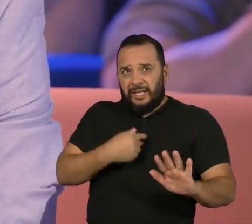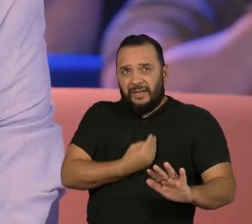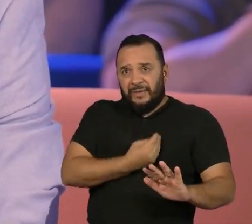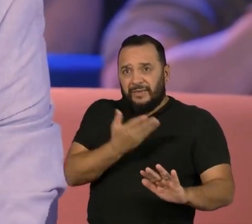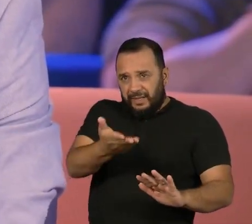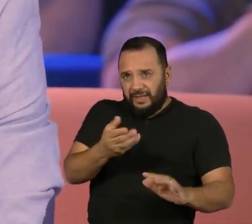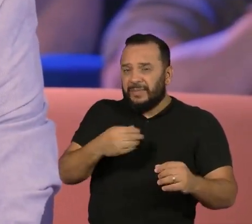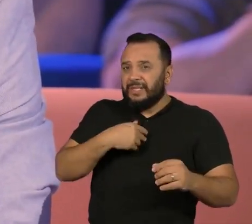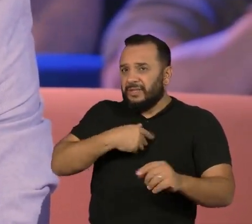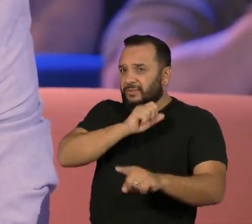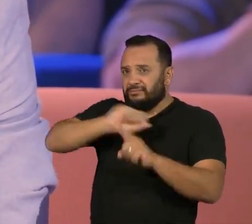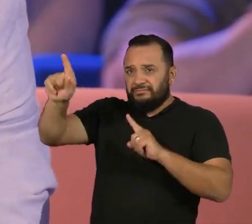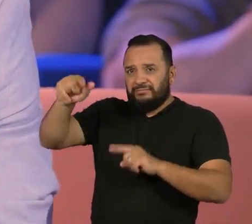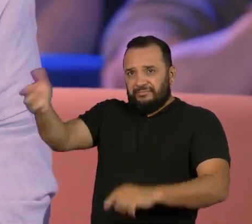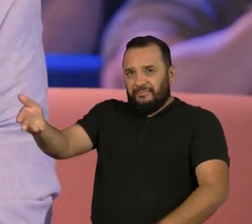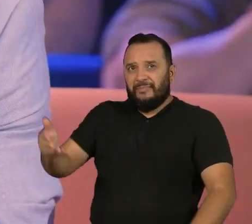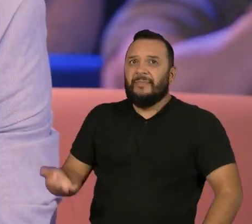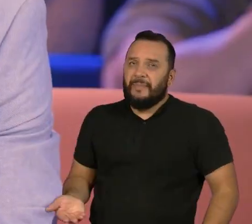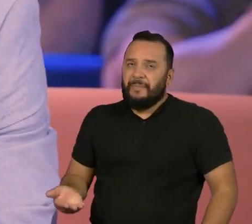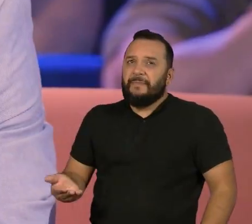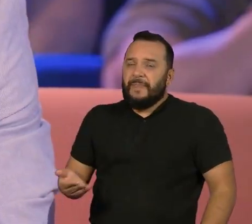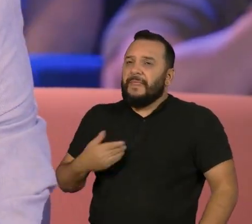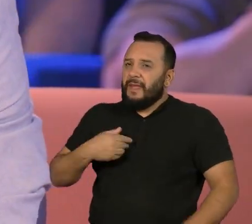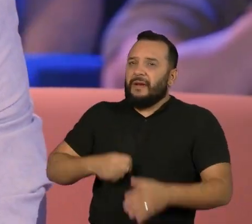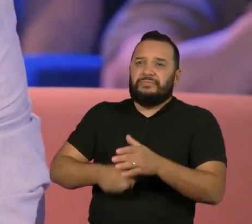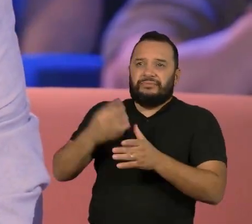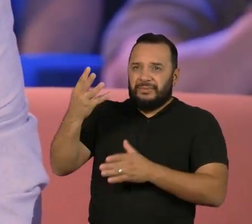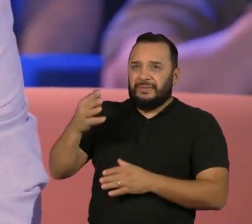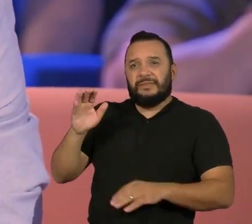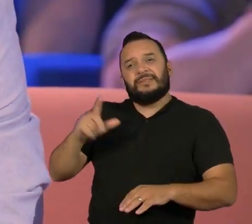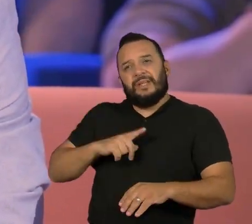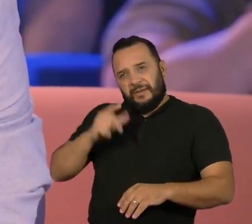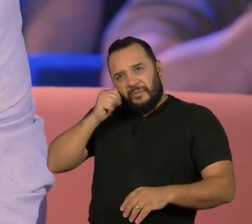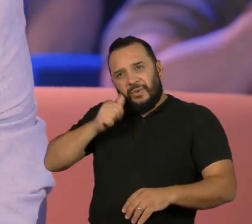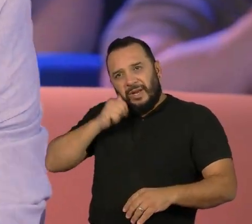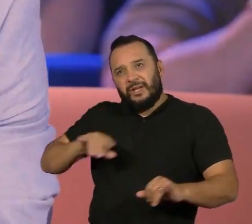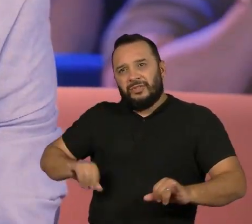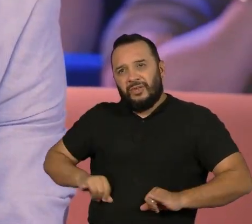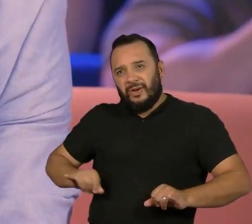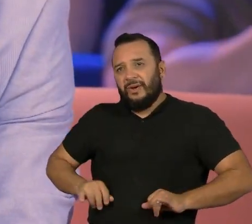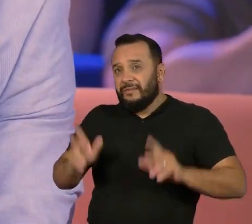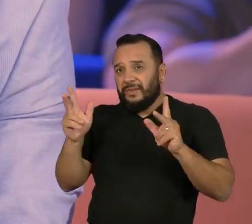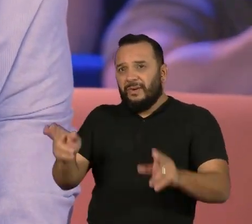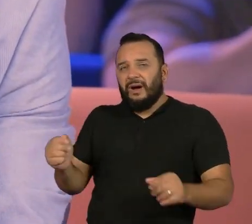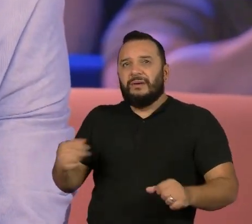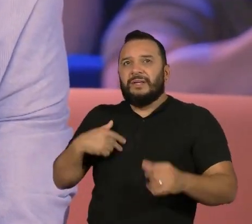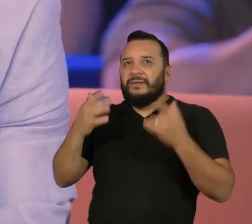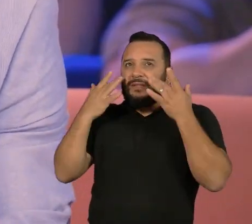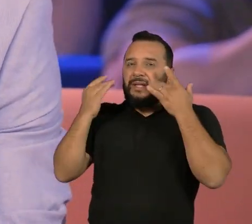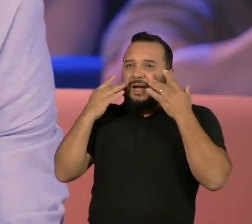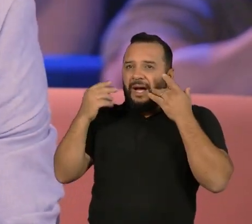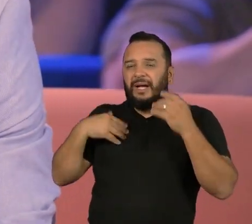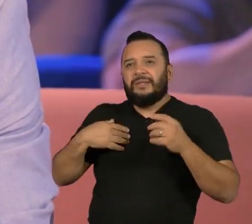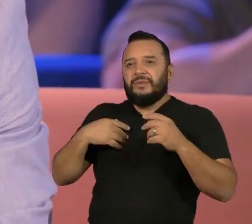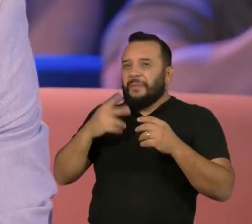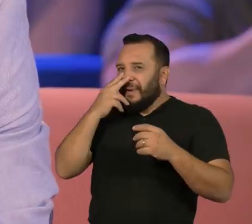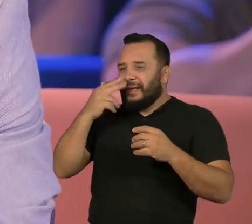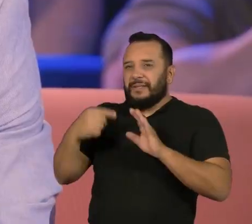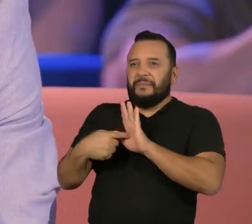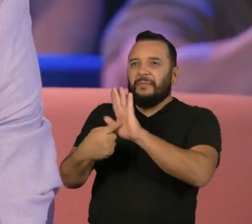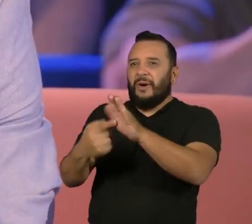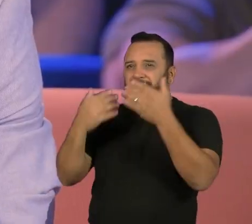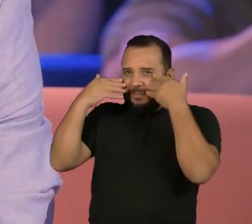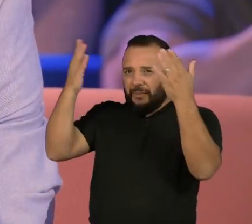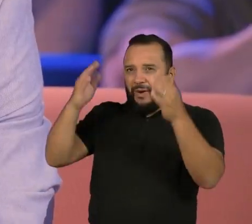porta, eu preciso que alguém venha retirá-lo. E muitas mulheres acabam passando por isso. Então eu acho que a peça também é um grito de liberdade. E